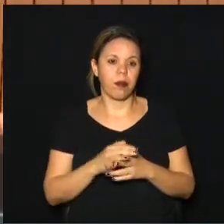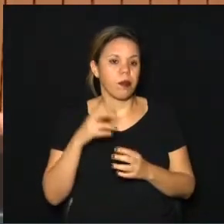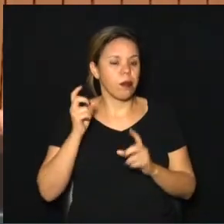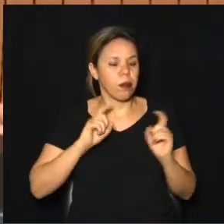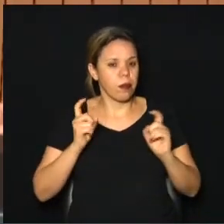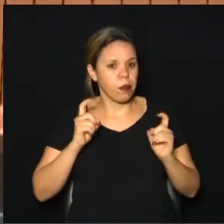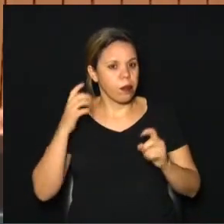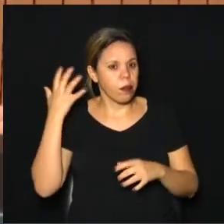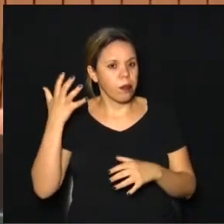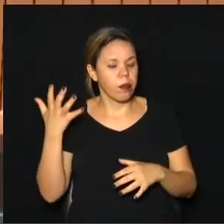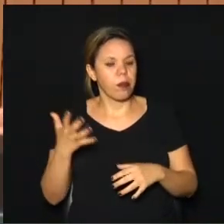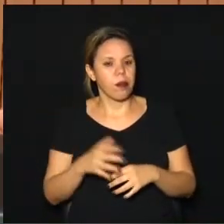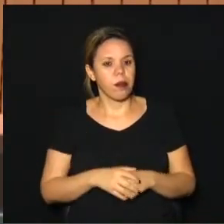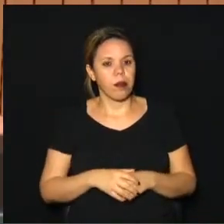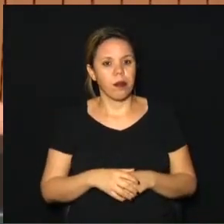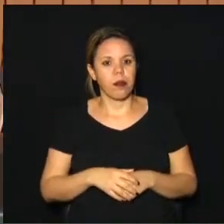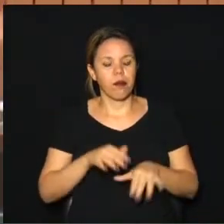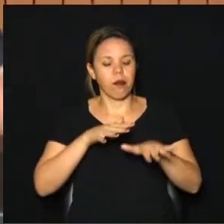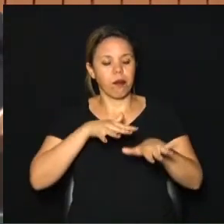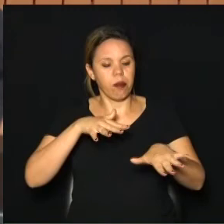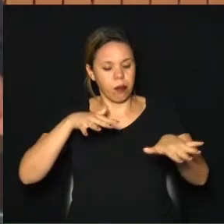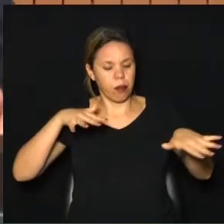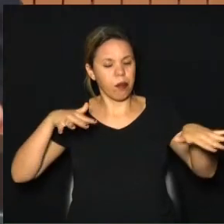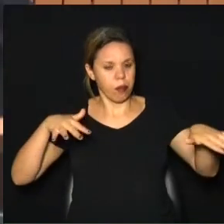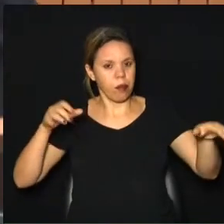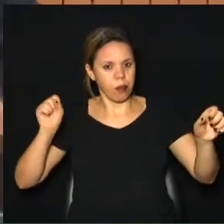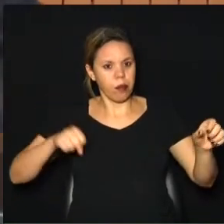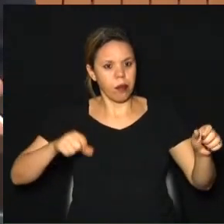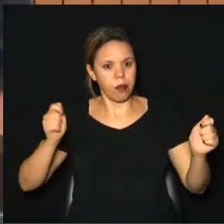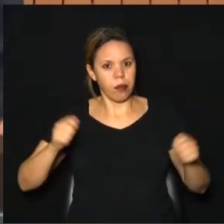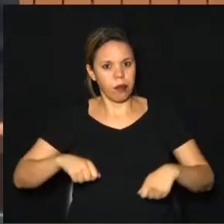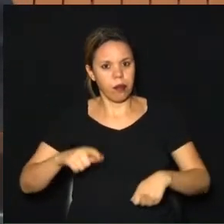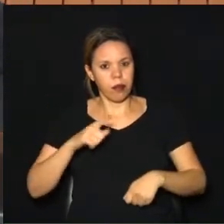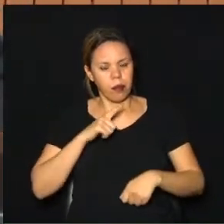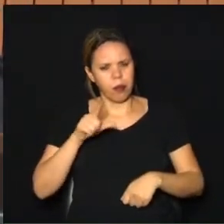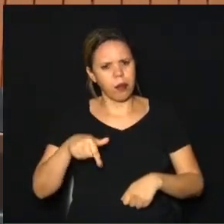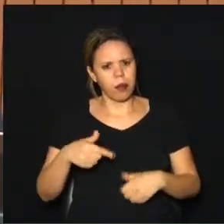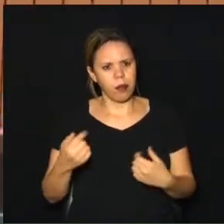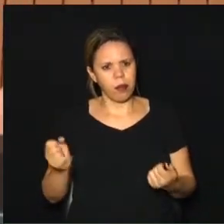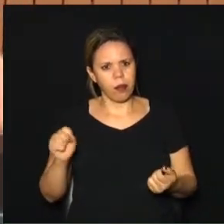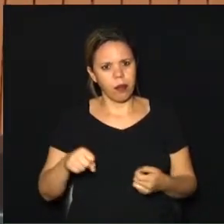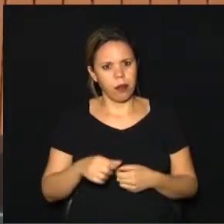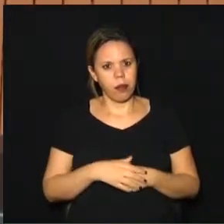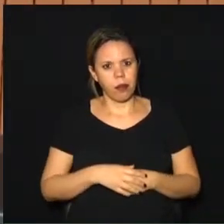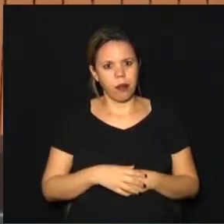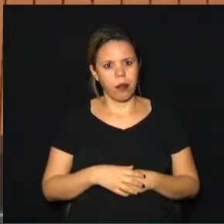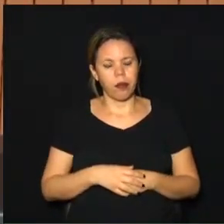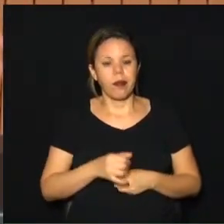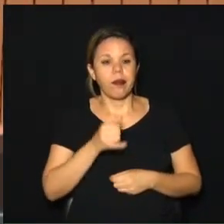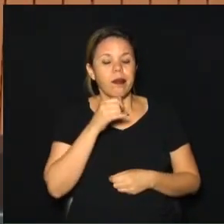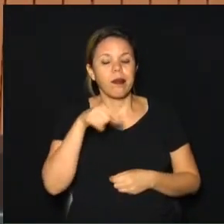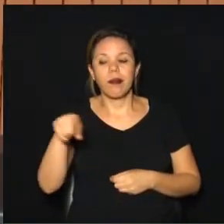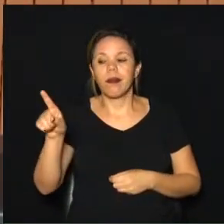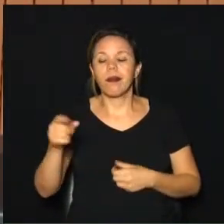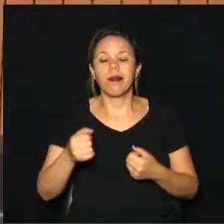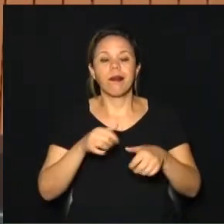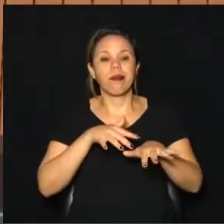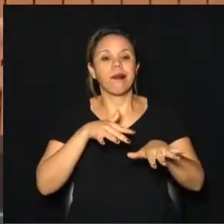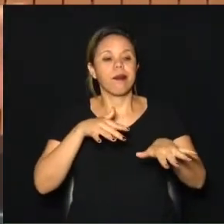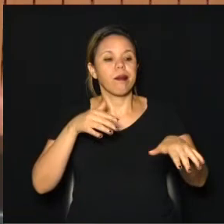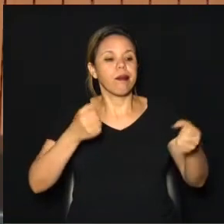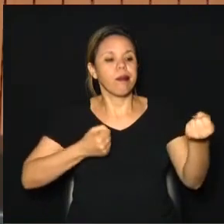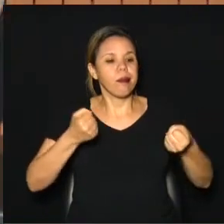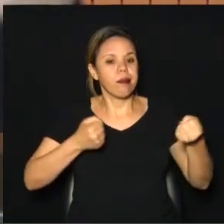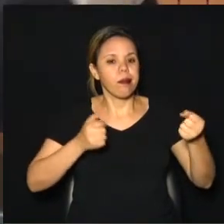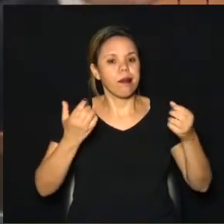ter carro de som para uma carreata, para uma passeata. Para isso, você pode ter sim um carro de som. Então, se você for fazer uma carreata, você